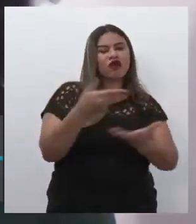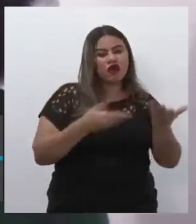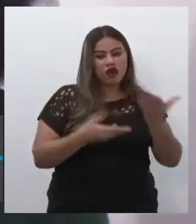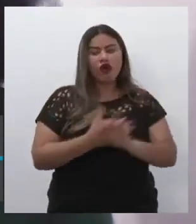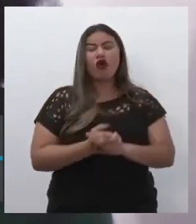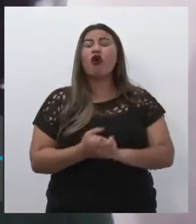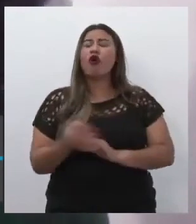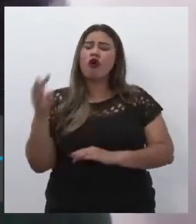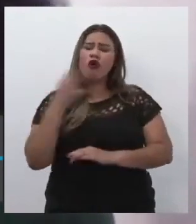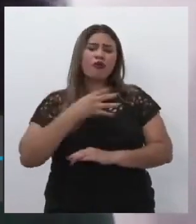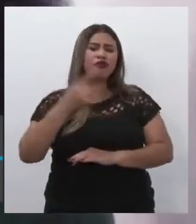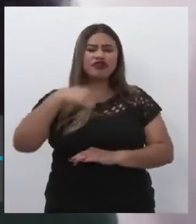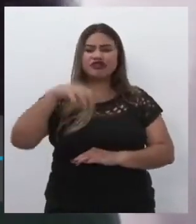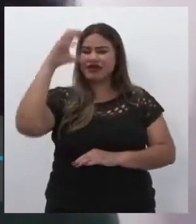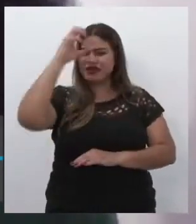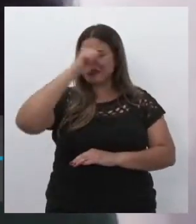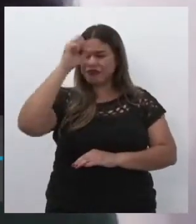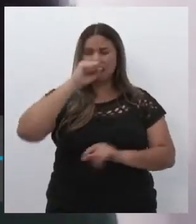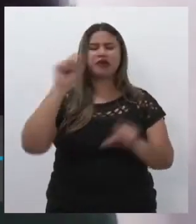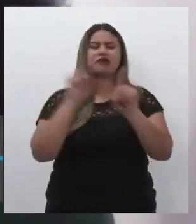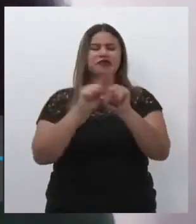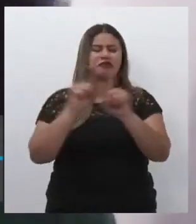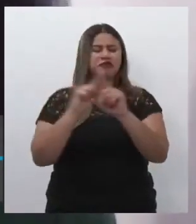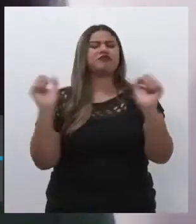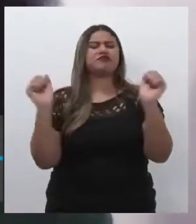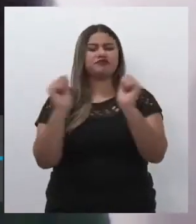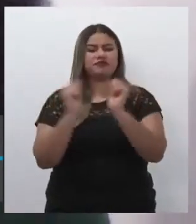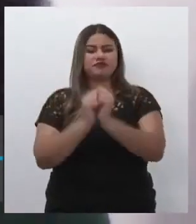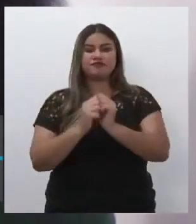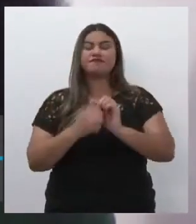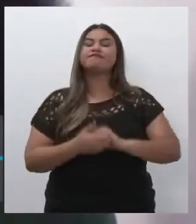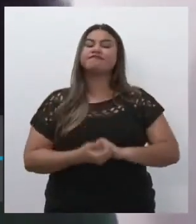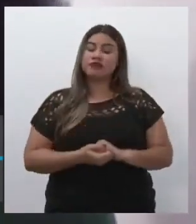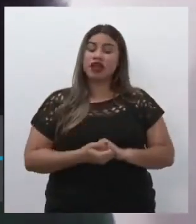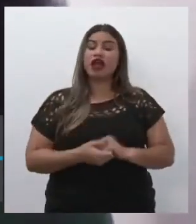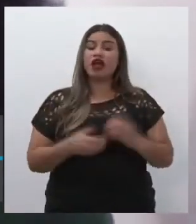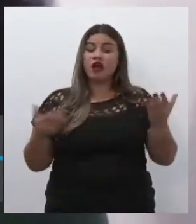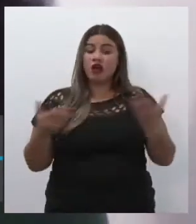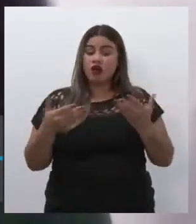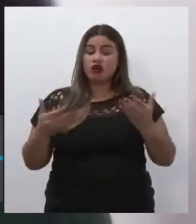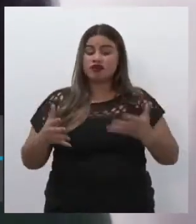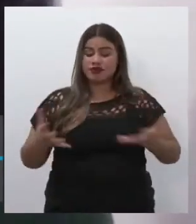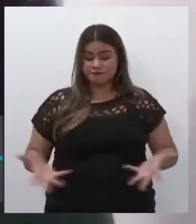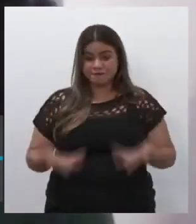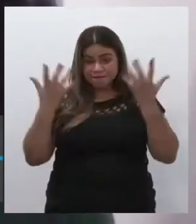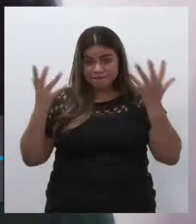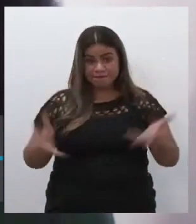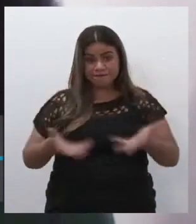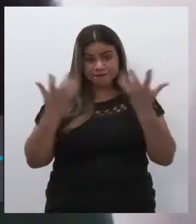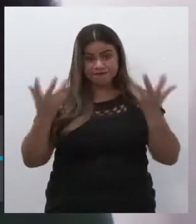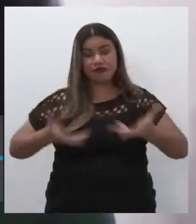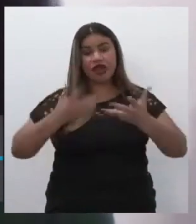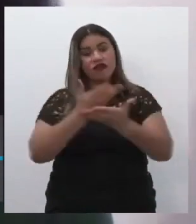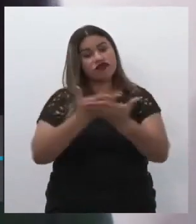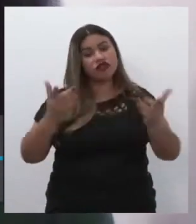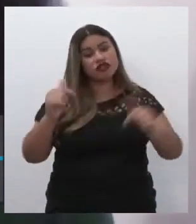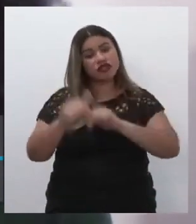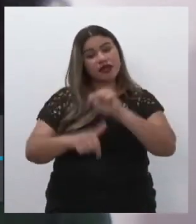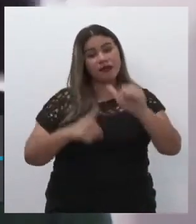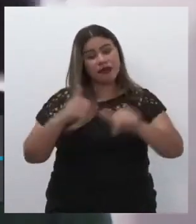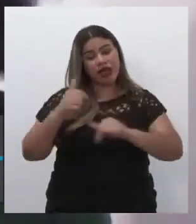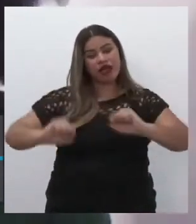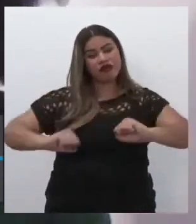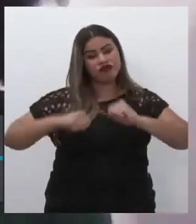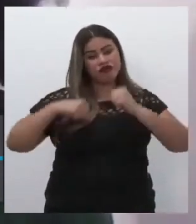também aprende muito com vocês. O nosso intuito é incentivar esse trabalho para que vocês cada vez